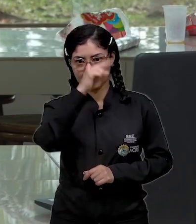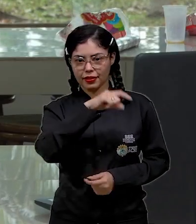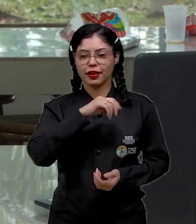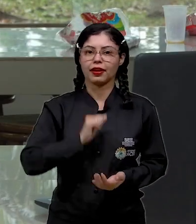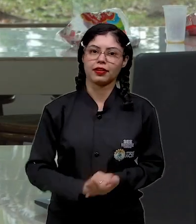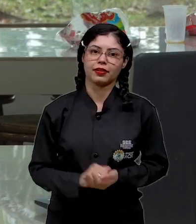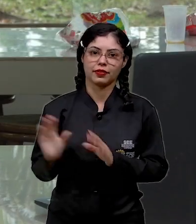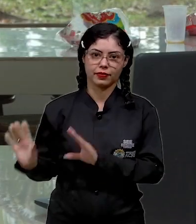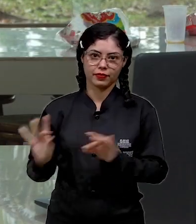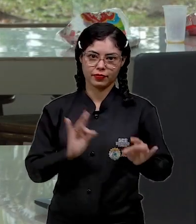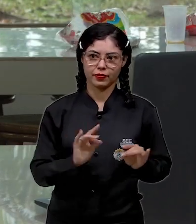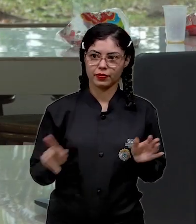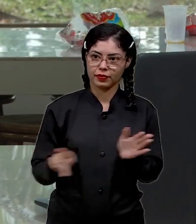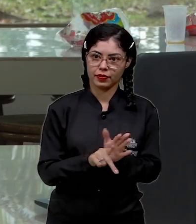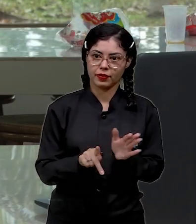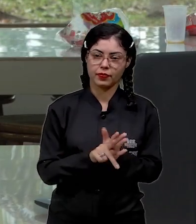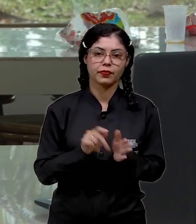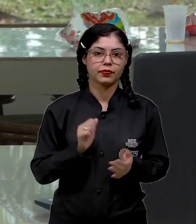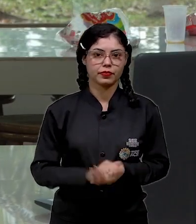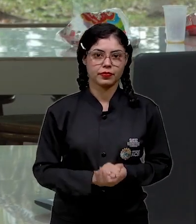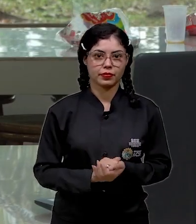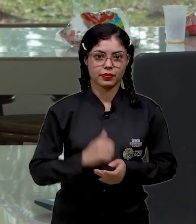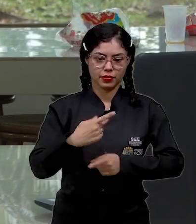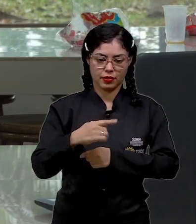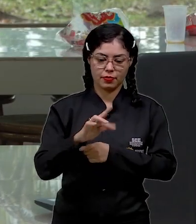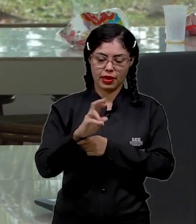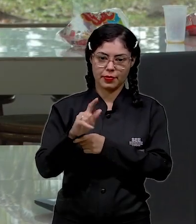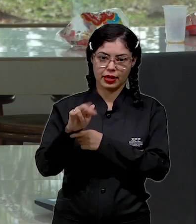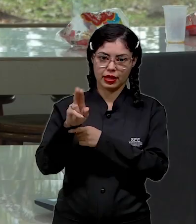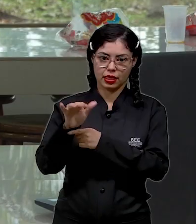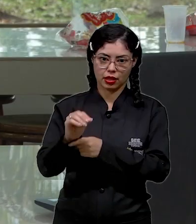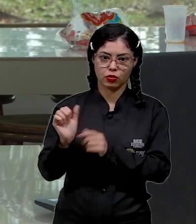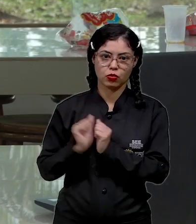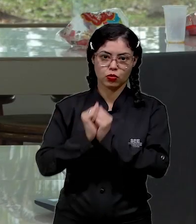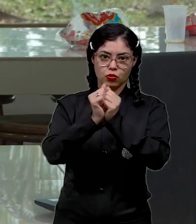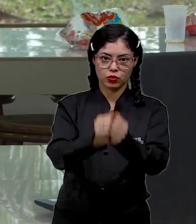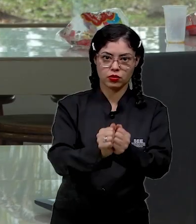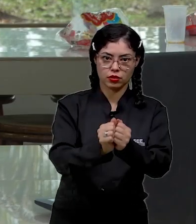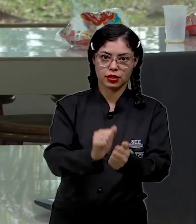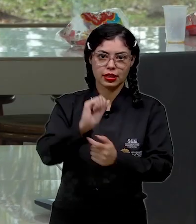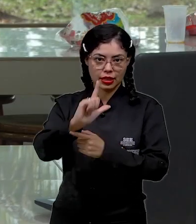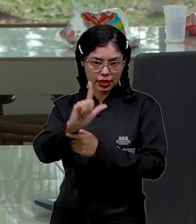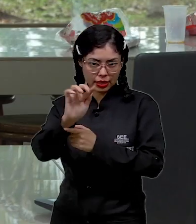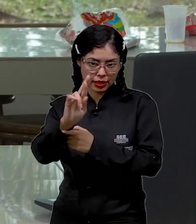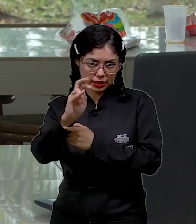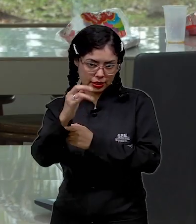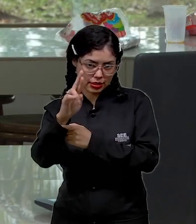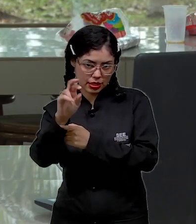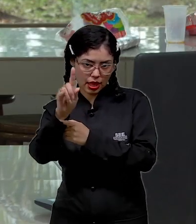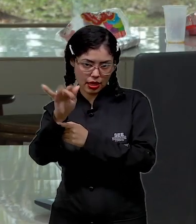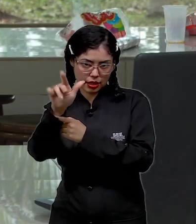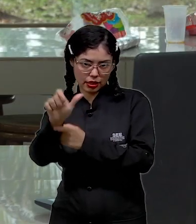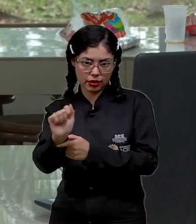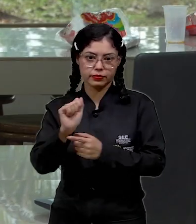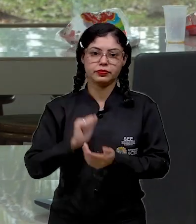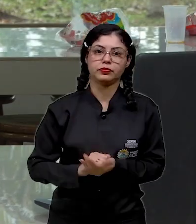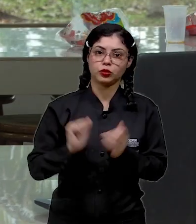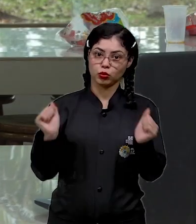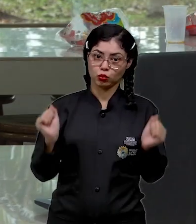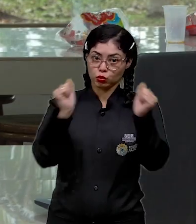eu levaria exatamente isso. Eu levaria o permanganato mais a glicerina. Então, quando a gente